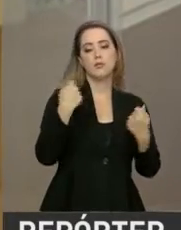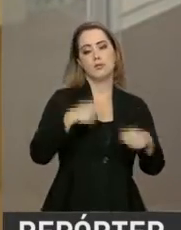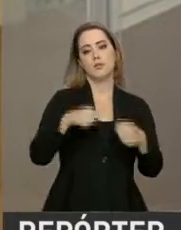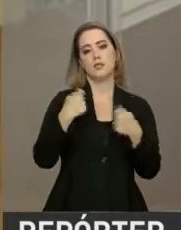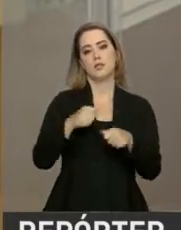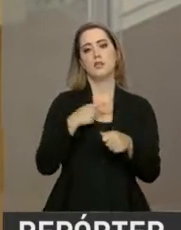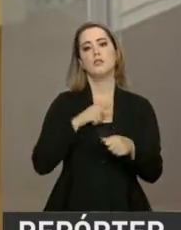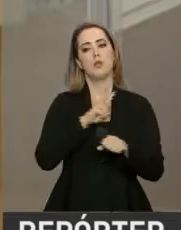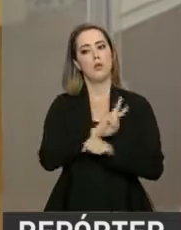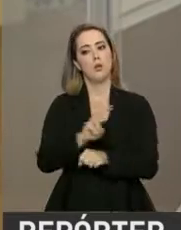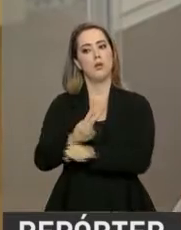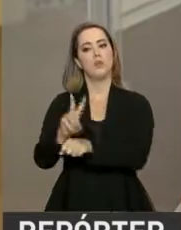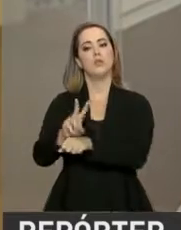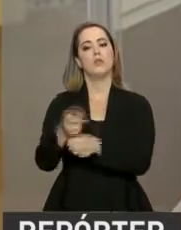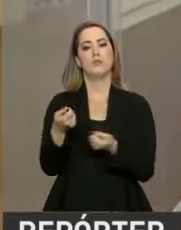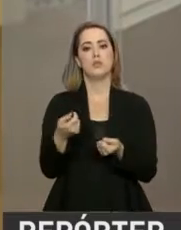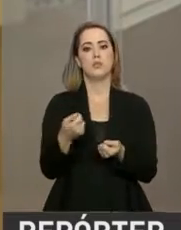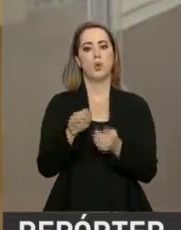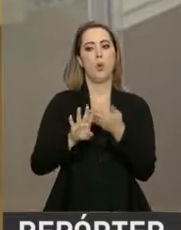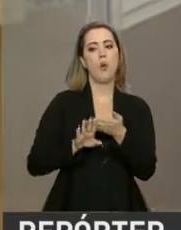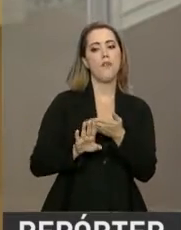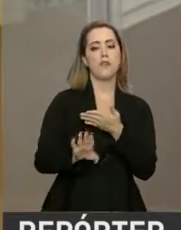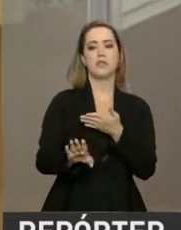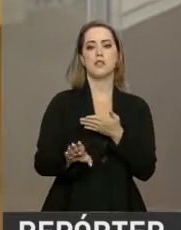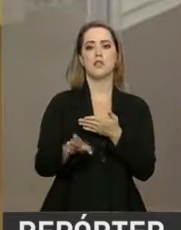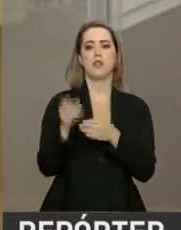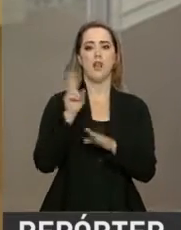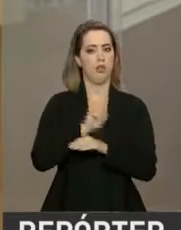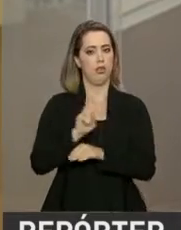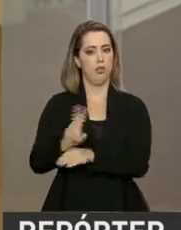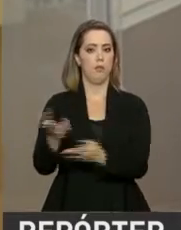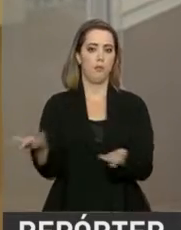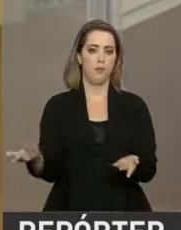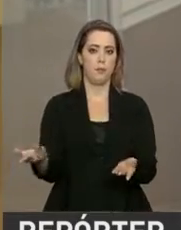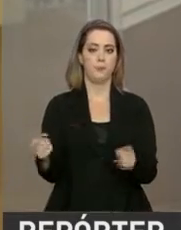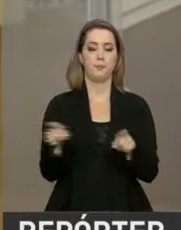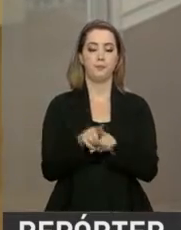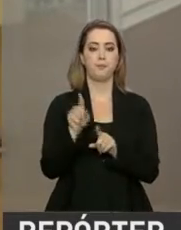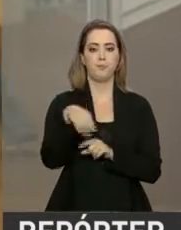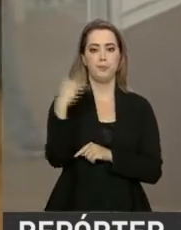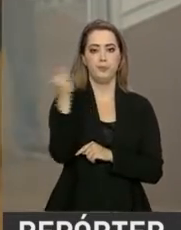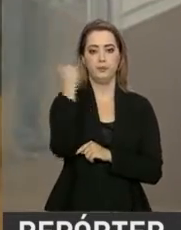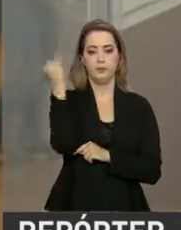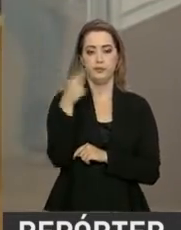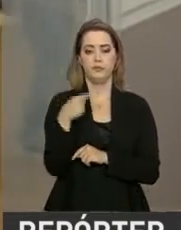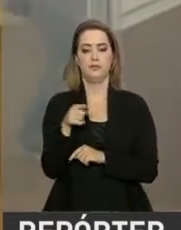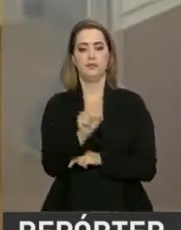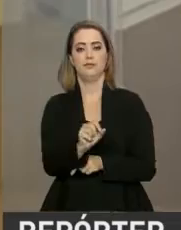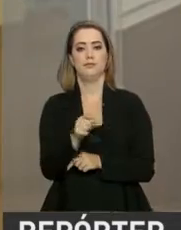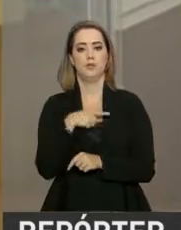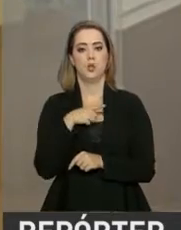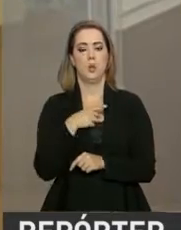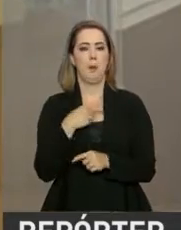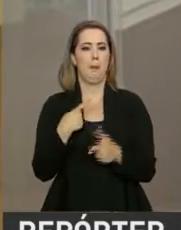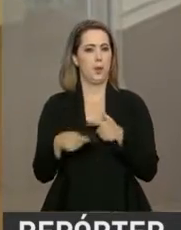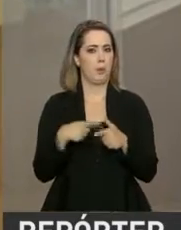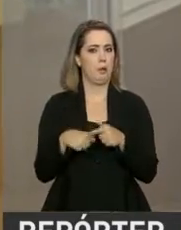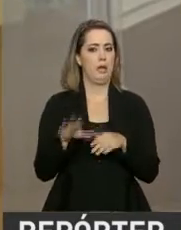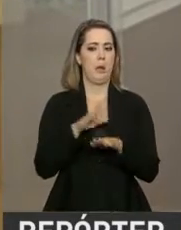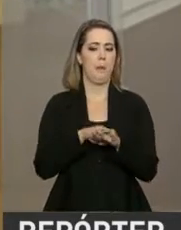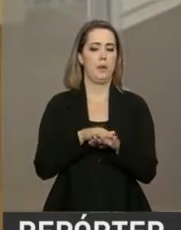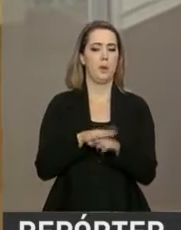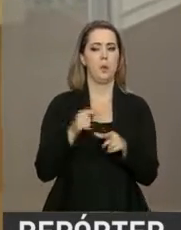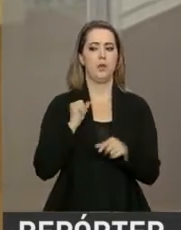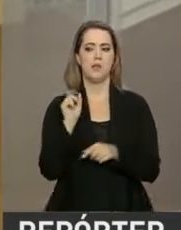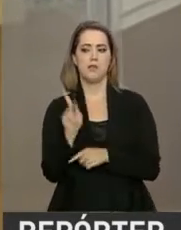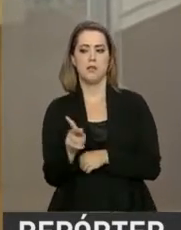que tu tem, a gente não pode ficar fora dessa formalidade. É muito importante, até de um acidente, é uma